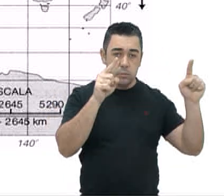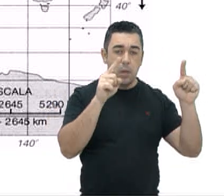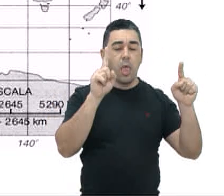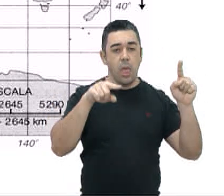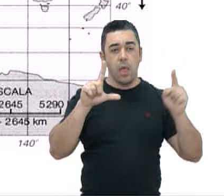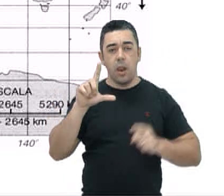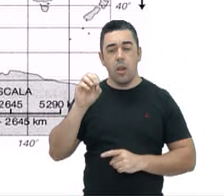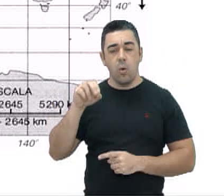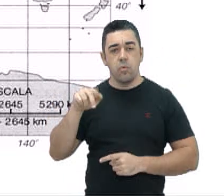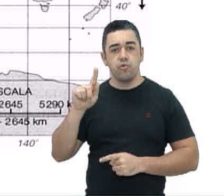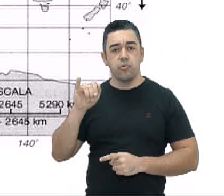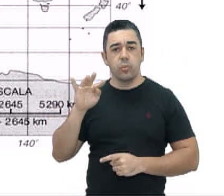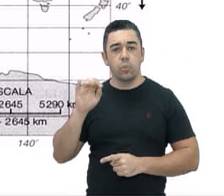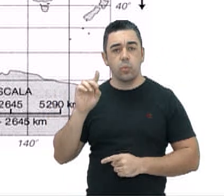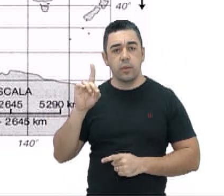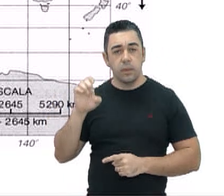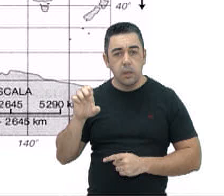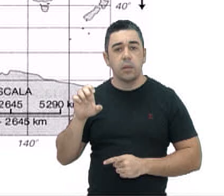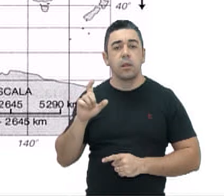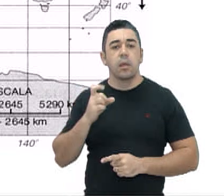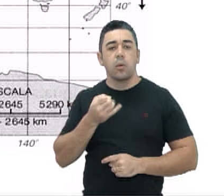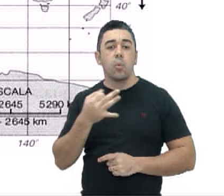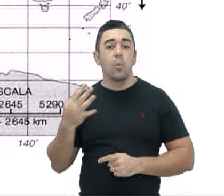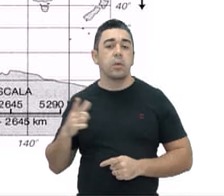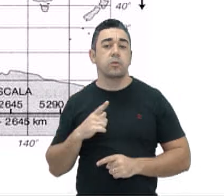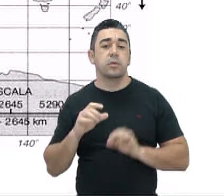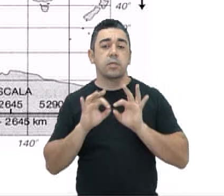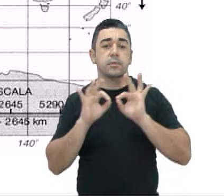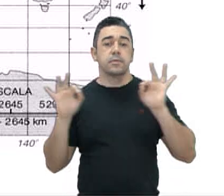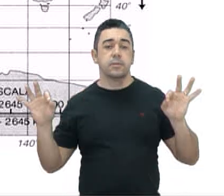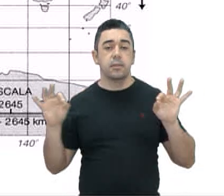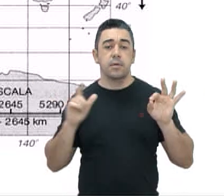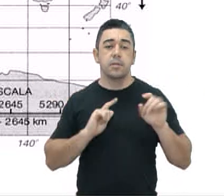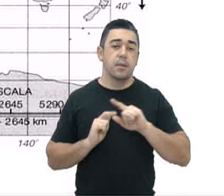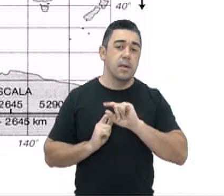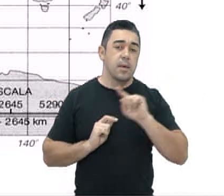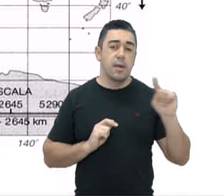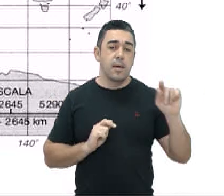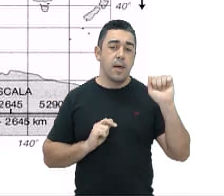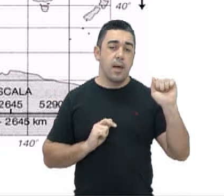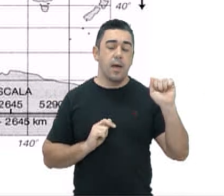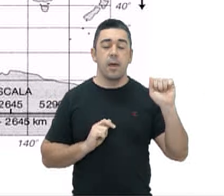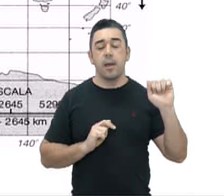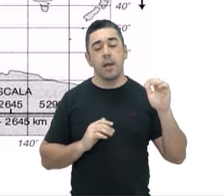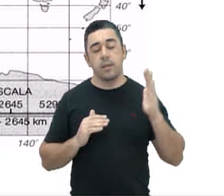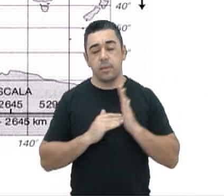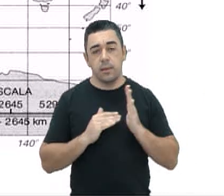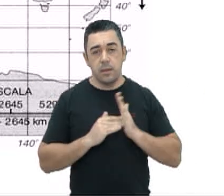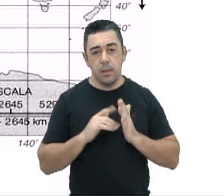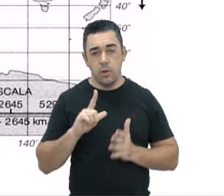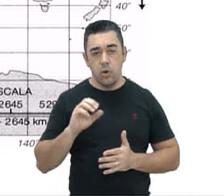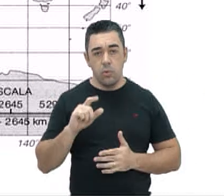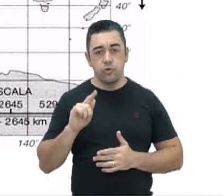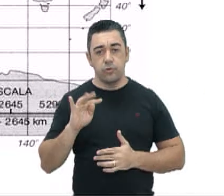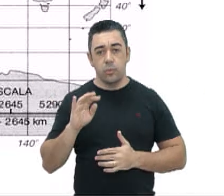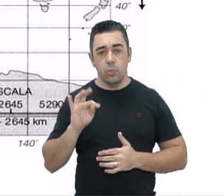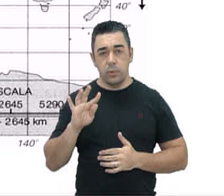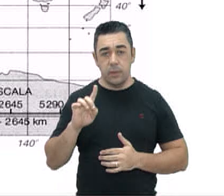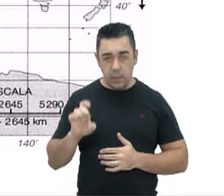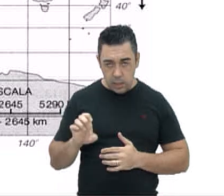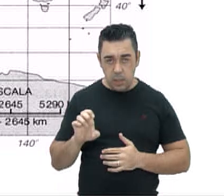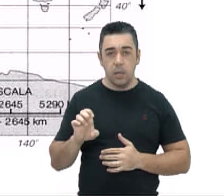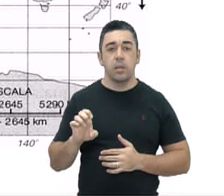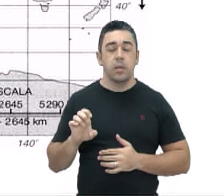de longitude. É a distância entre o ponto A e a linha do meridiano de Greenwich, que é chamada de longitude. E